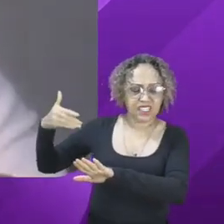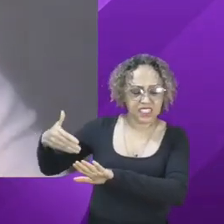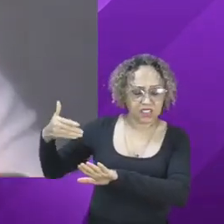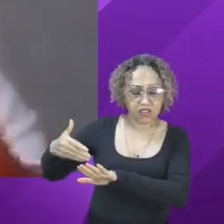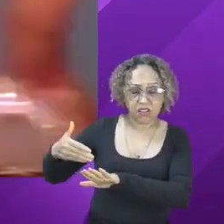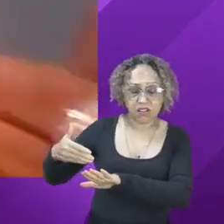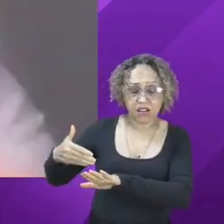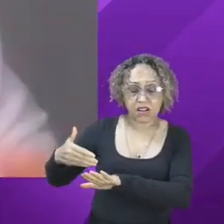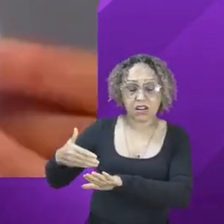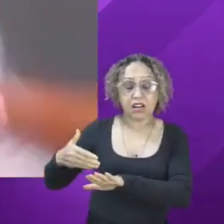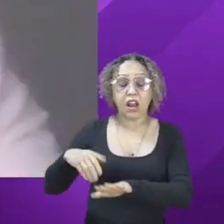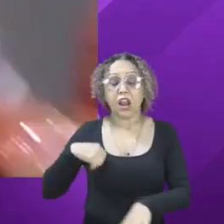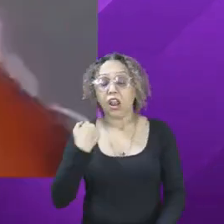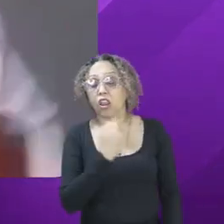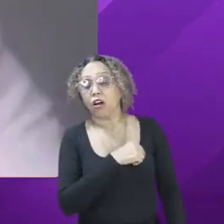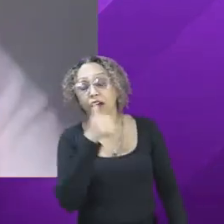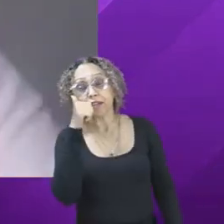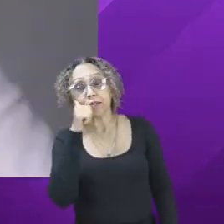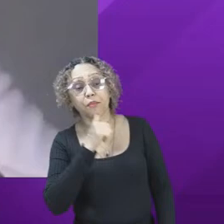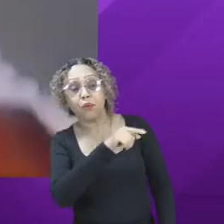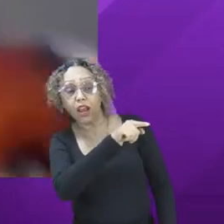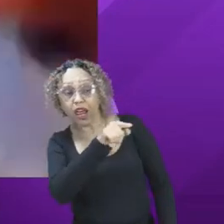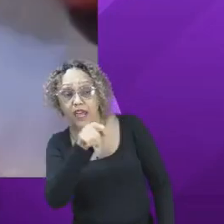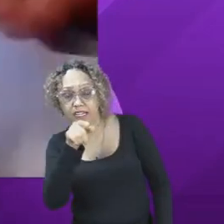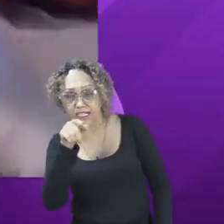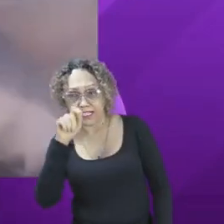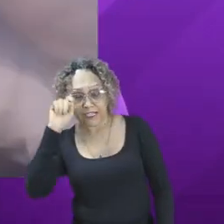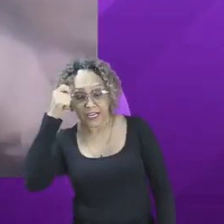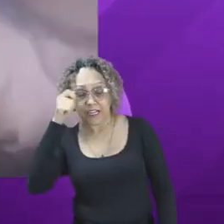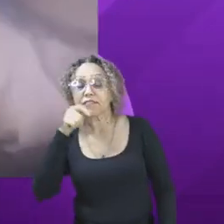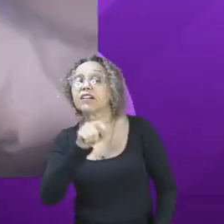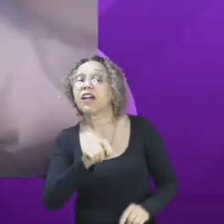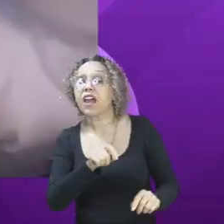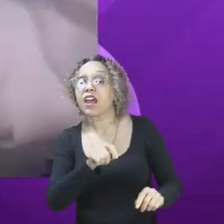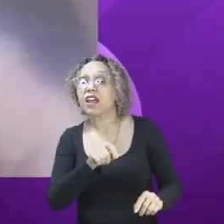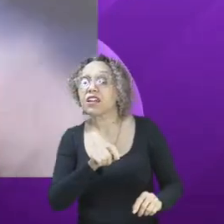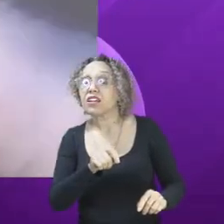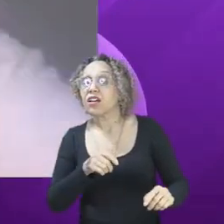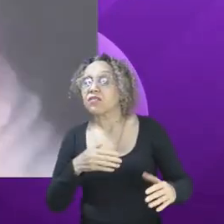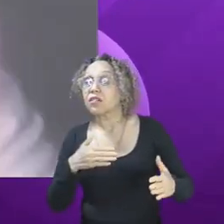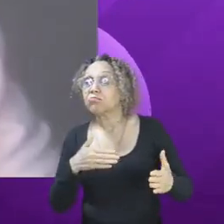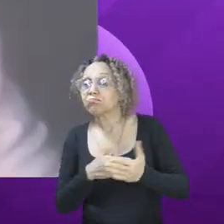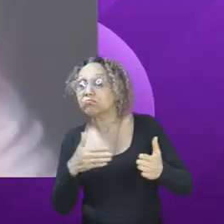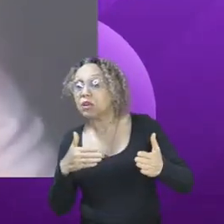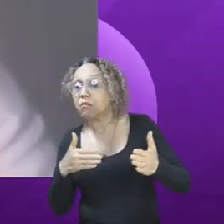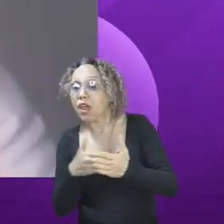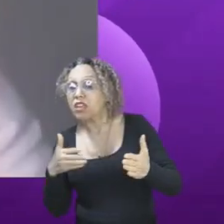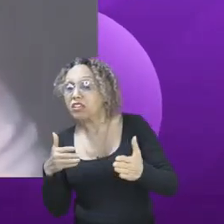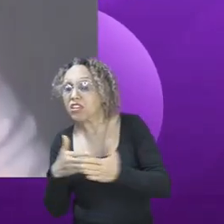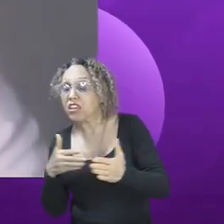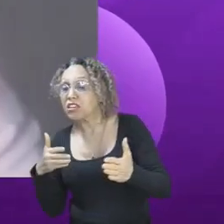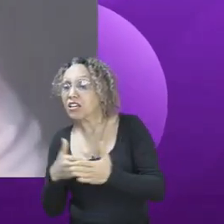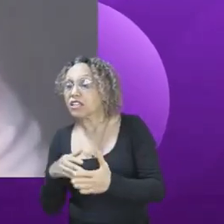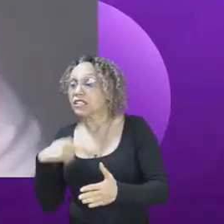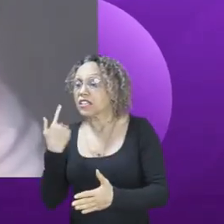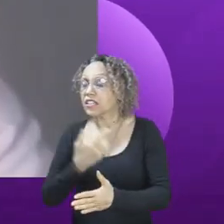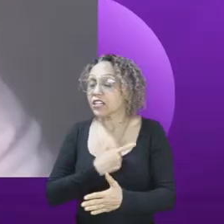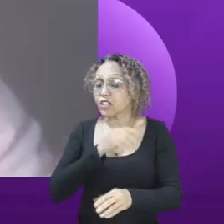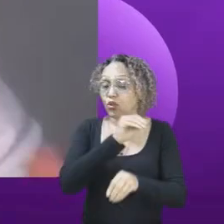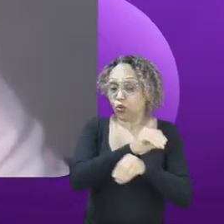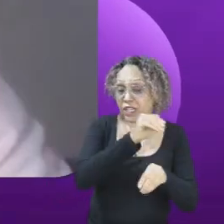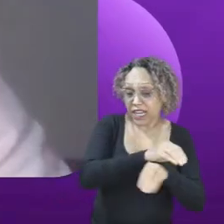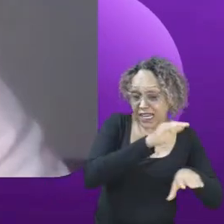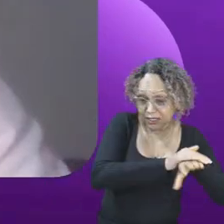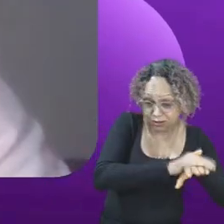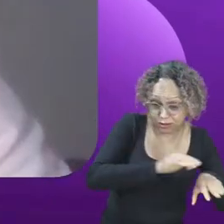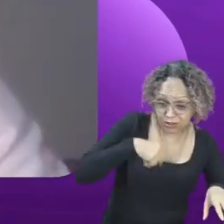impedidas de realizar o cuidado dos nossos para cuidar de outras pessoas, né? Mas a gente pensar, então,